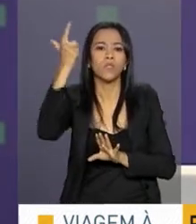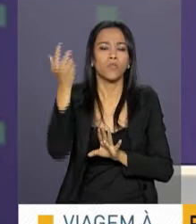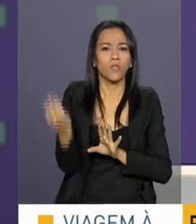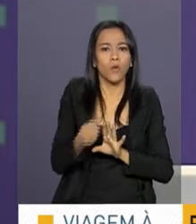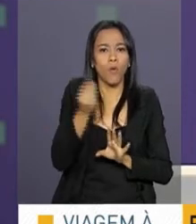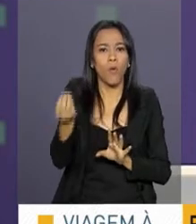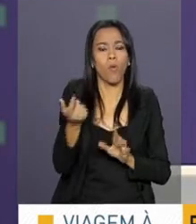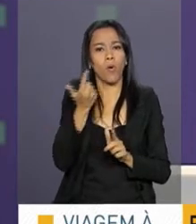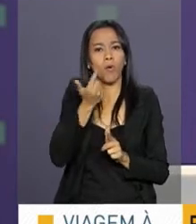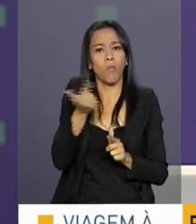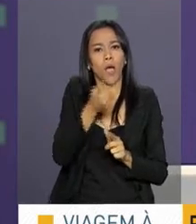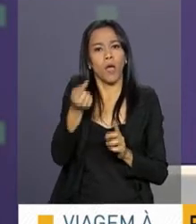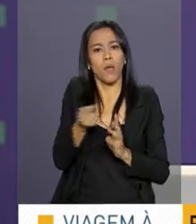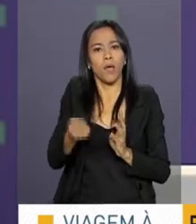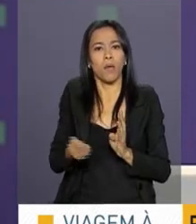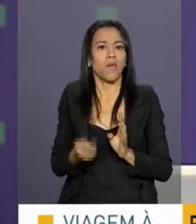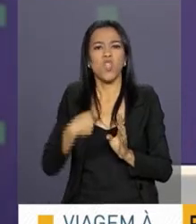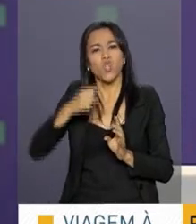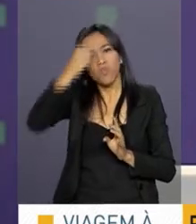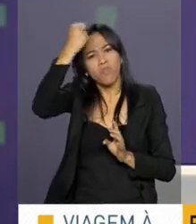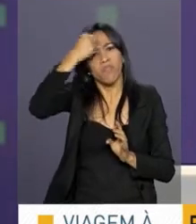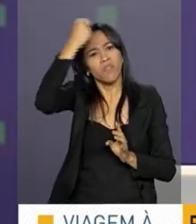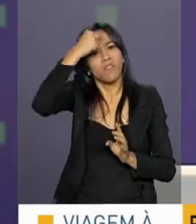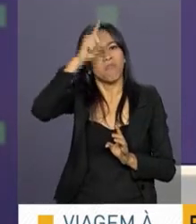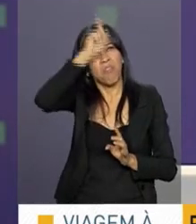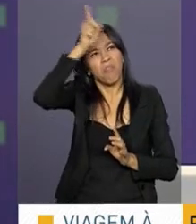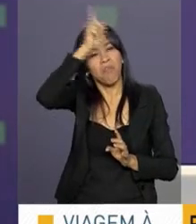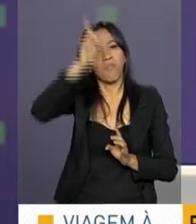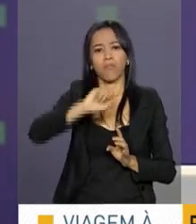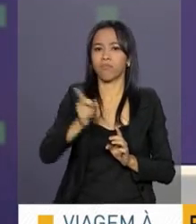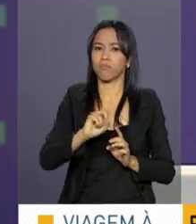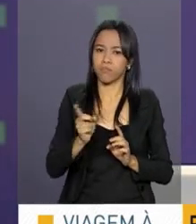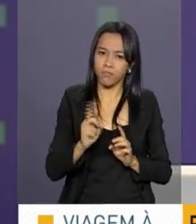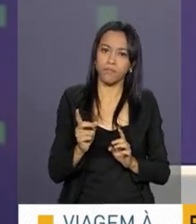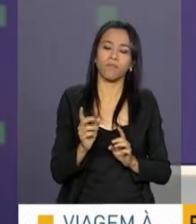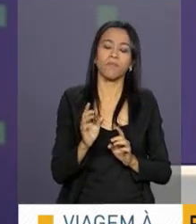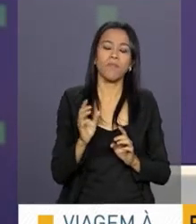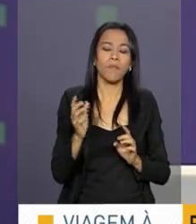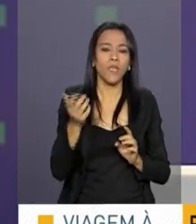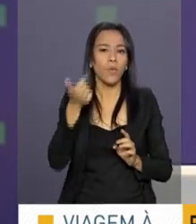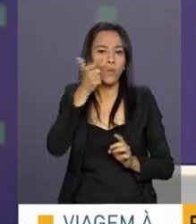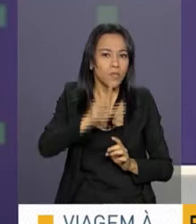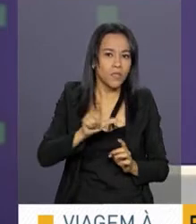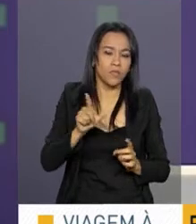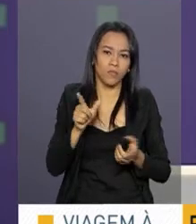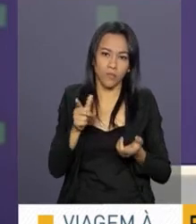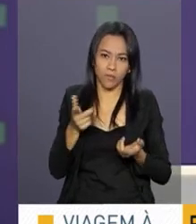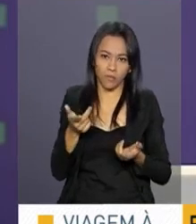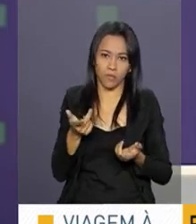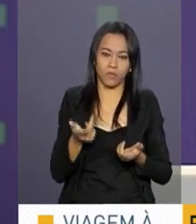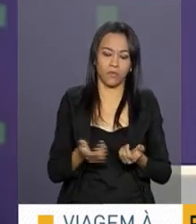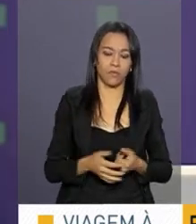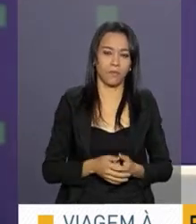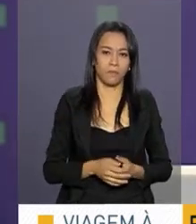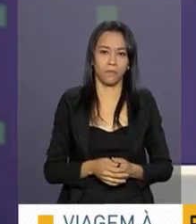contribuições, não inventamos nada e conseguimos adotar uma modelagem, né, extremamente